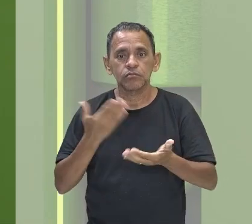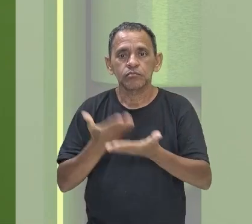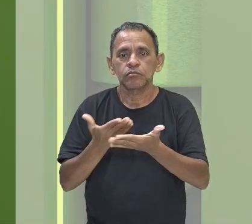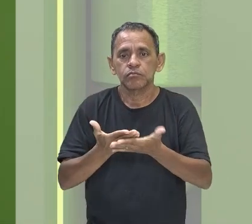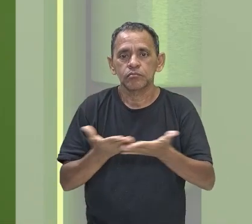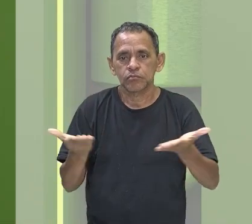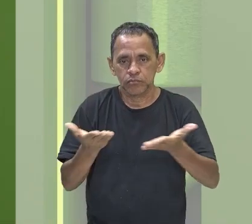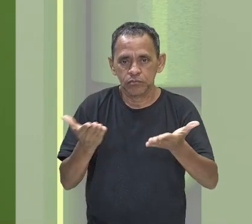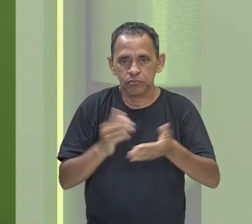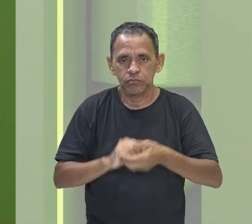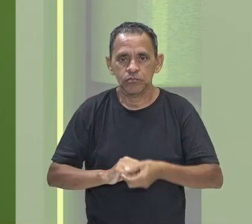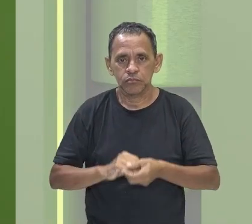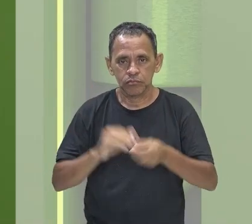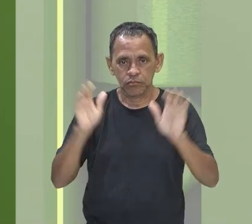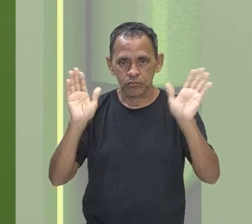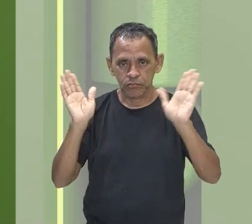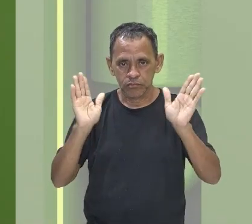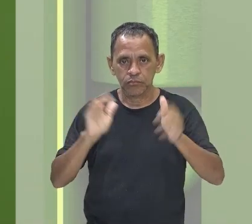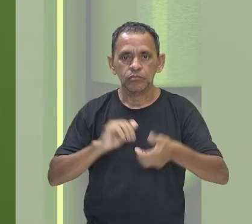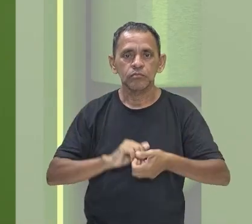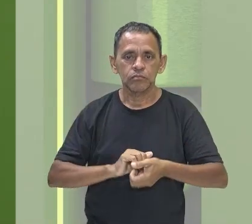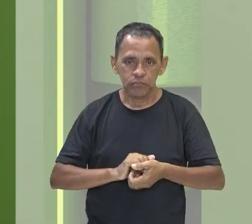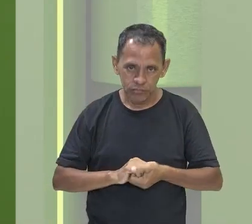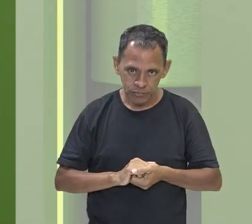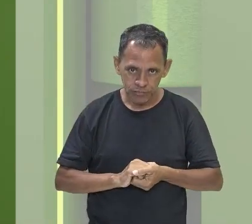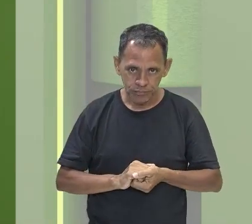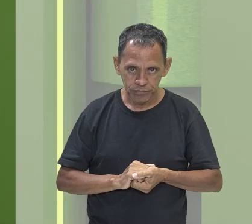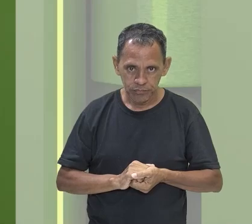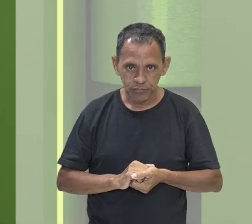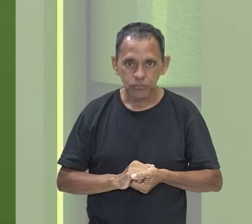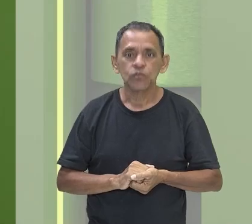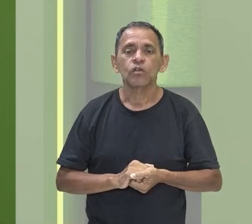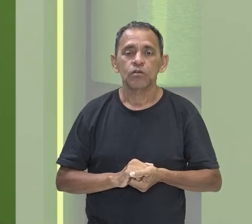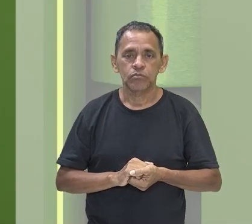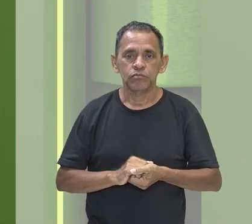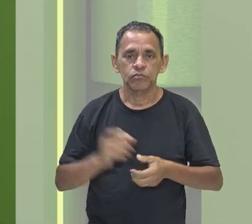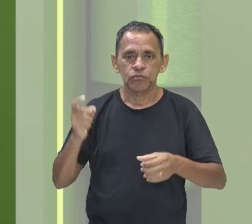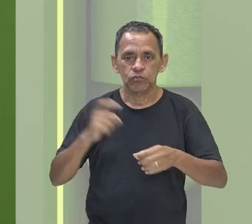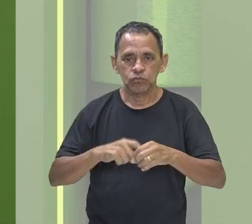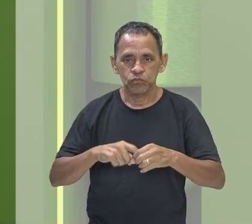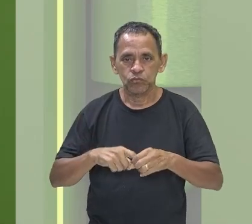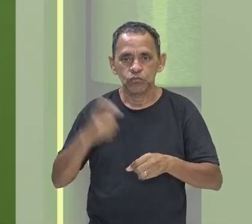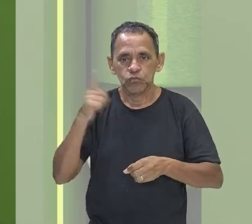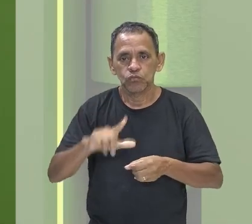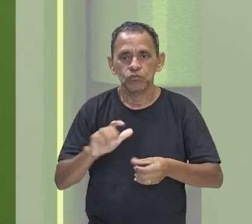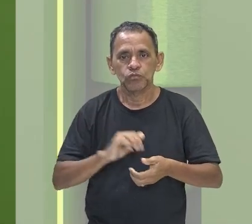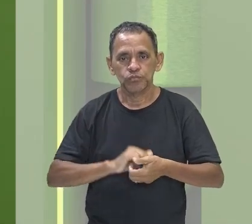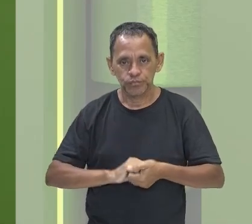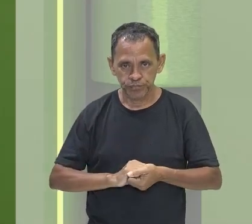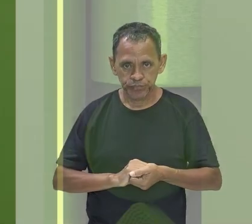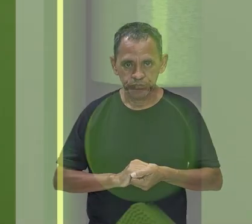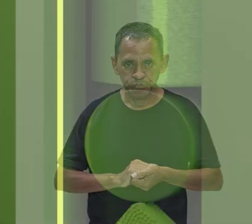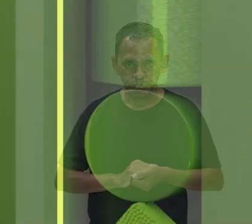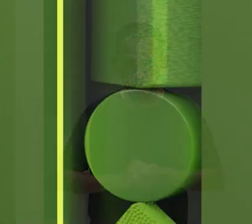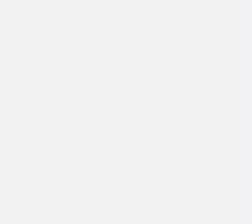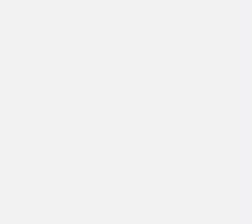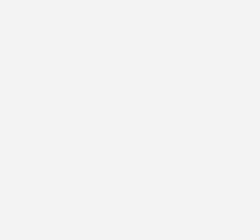E eu me despeço de vocês agora, encerro a aula aqui com vocês e a gente volta numa próxima oportunidade. Tchau!